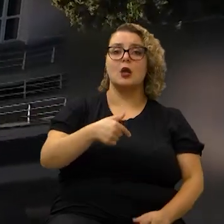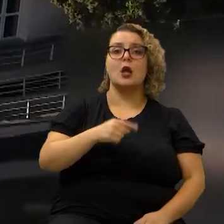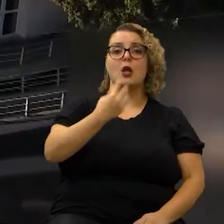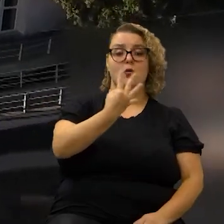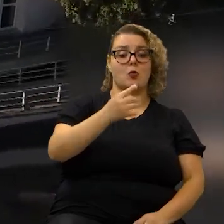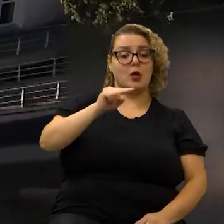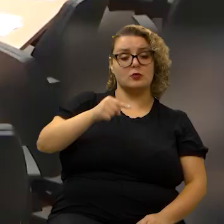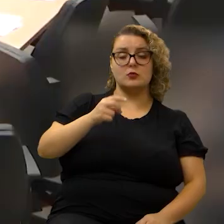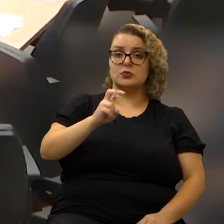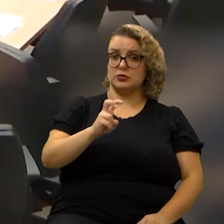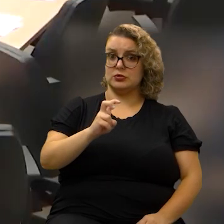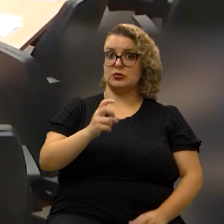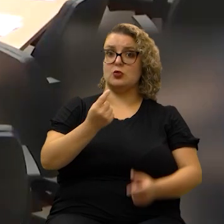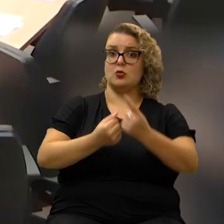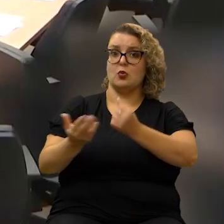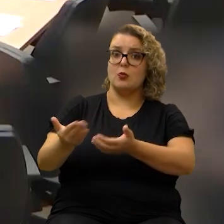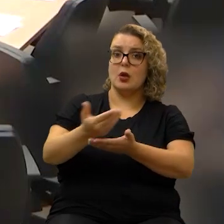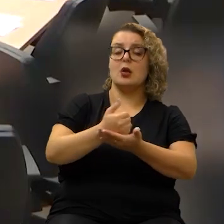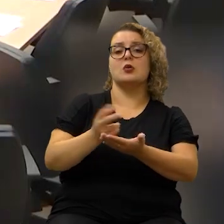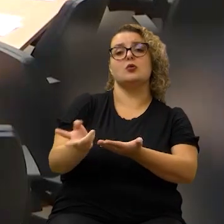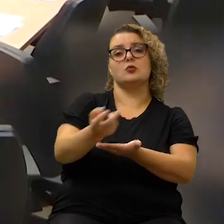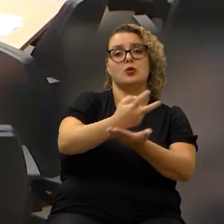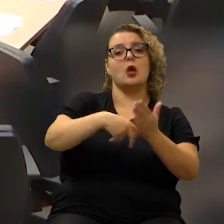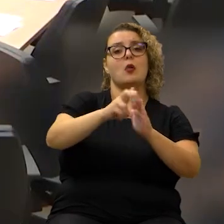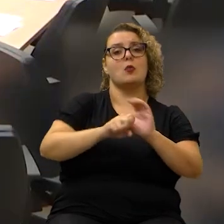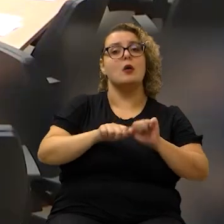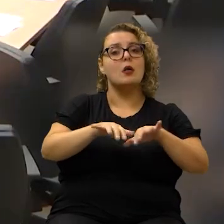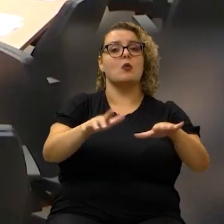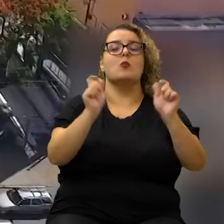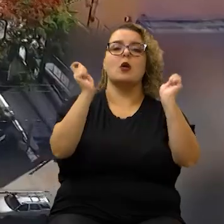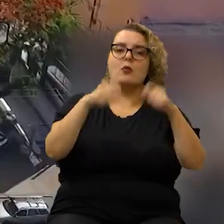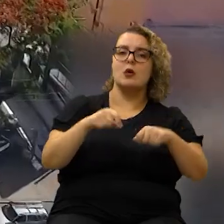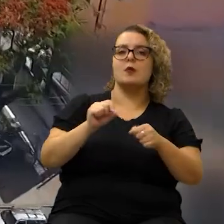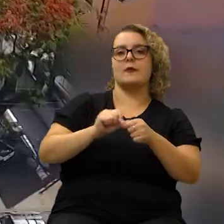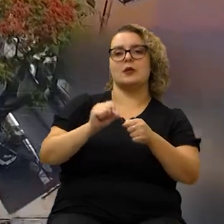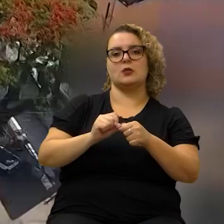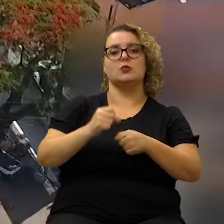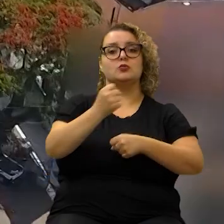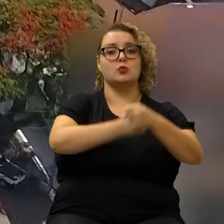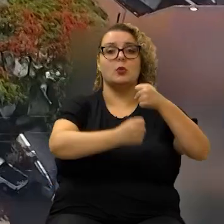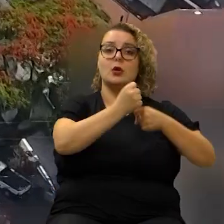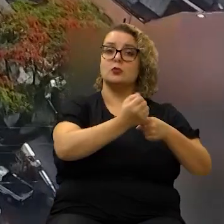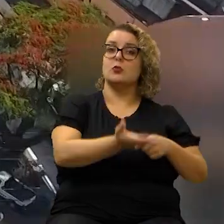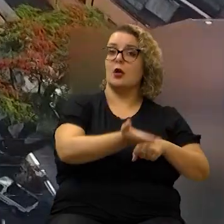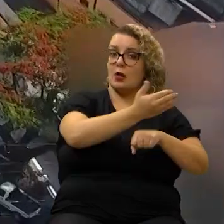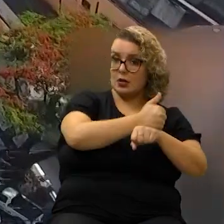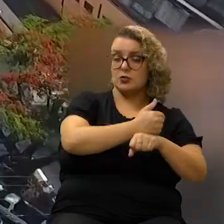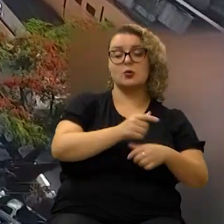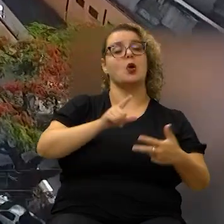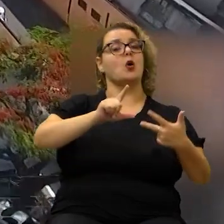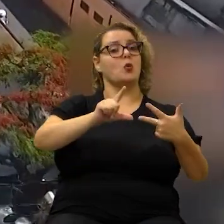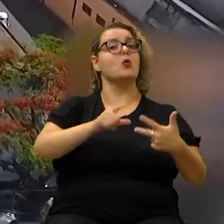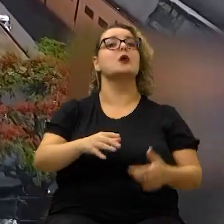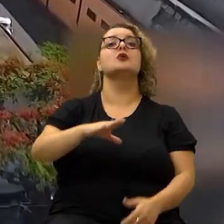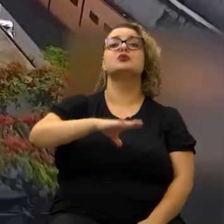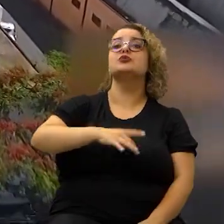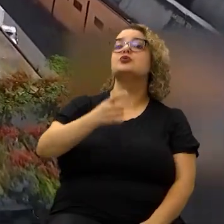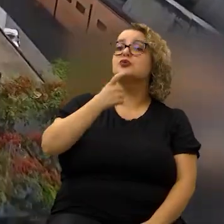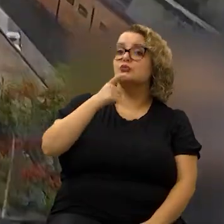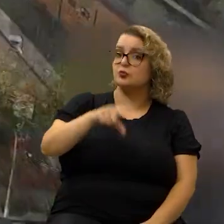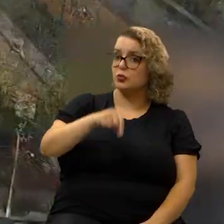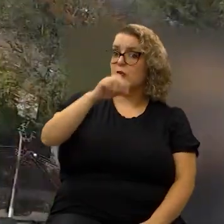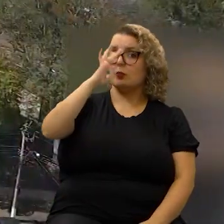limitado em 4,5 da receita tributária ampliada efetivamente realizada no ano anterior e o legislativo